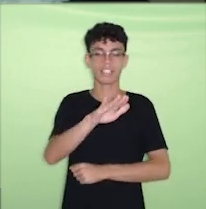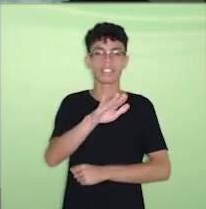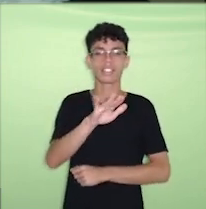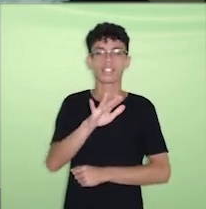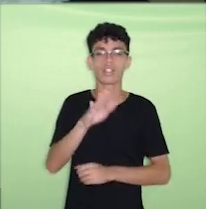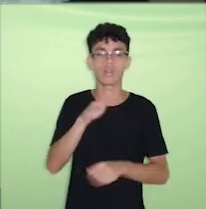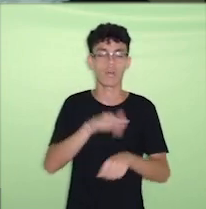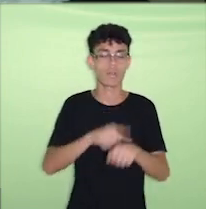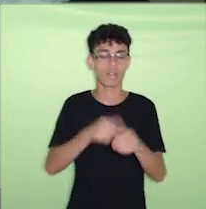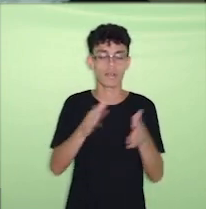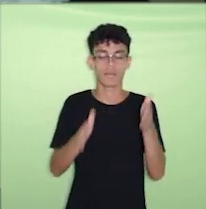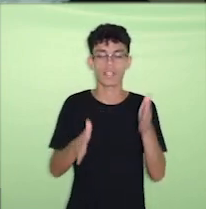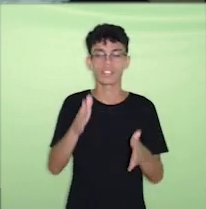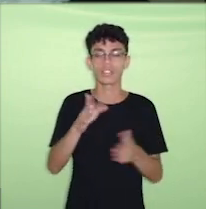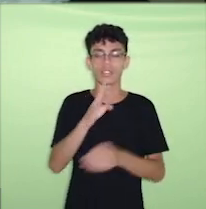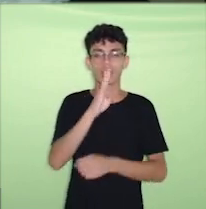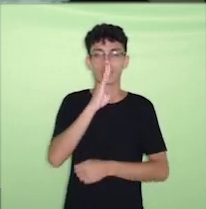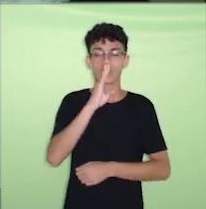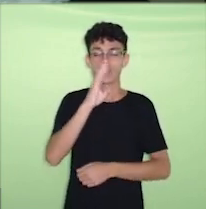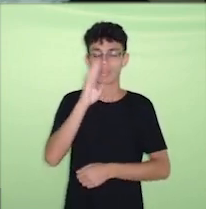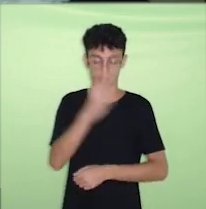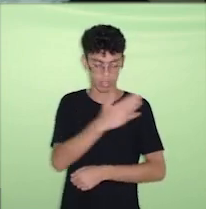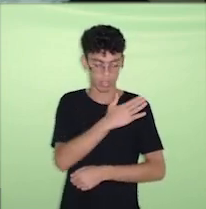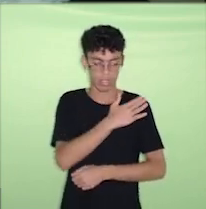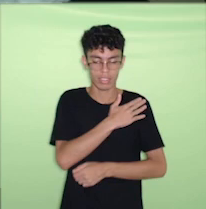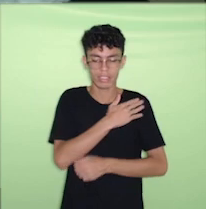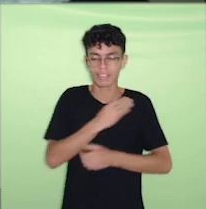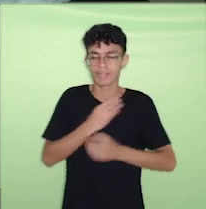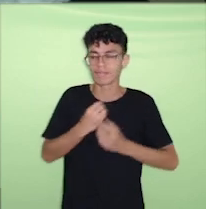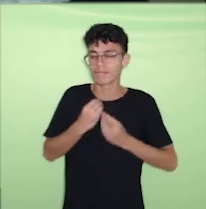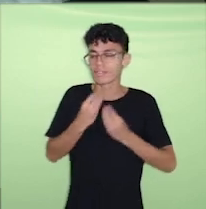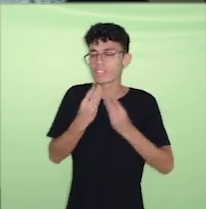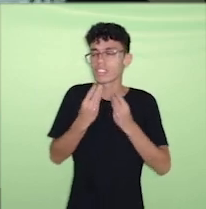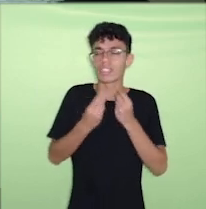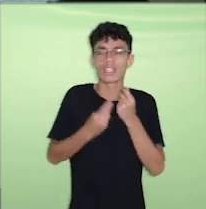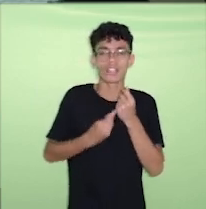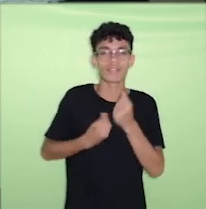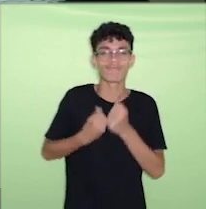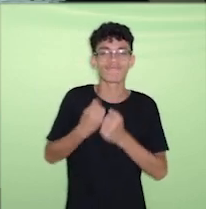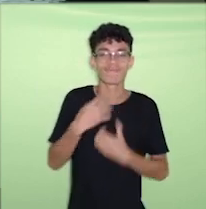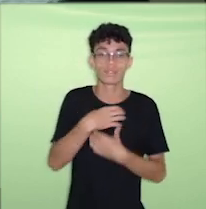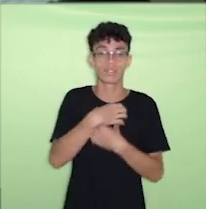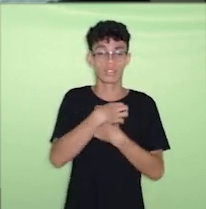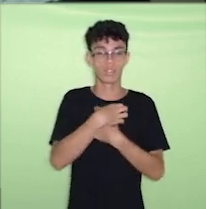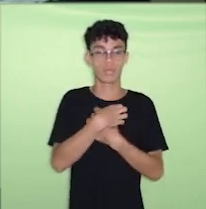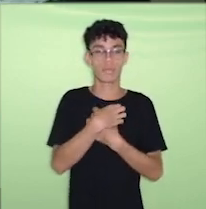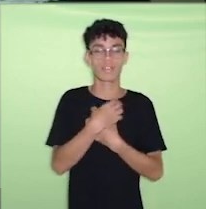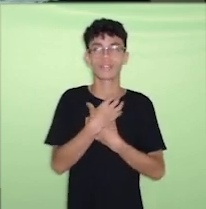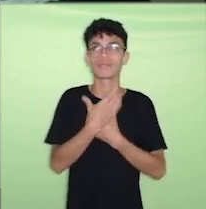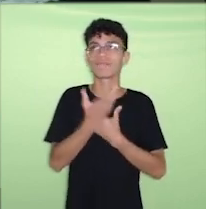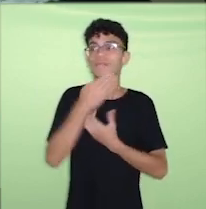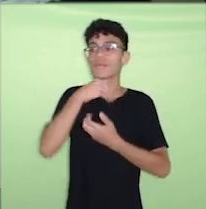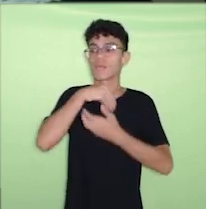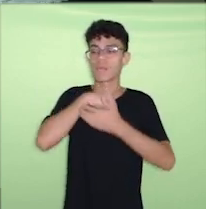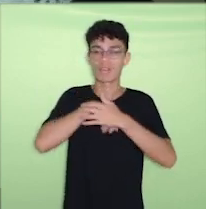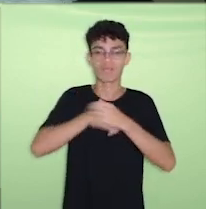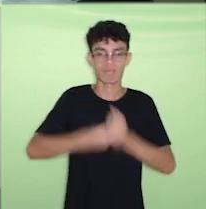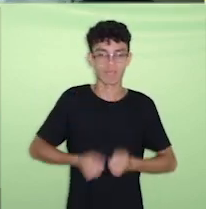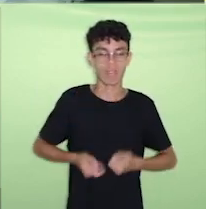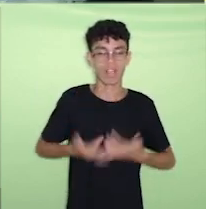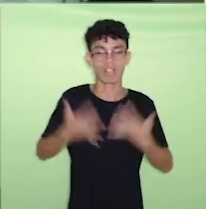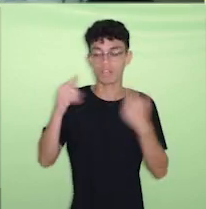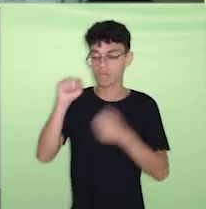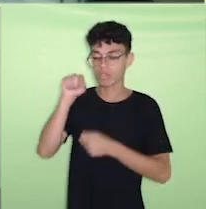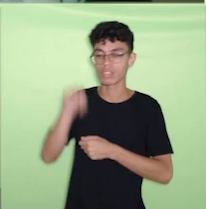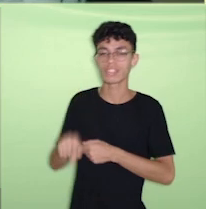de silêncio. Tocam-te apenas e no gesto te empobrecem de afeto. No gesto te consomem.